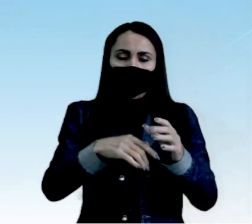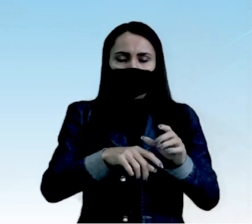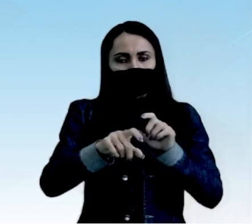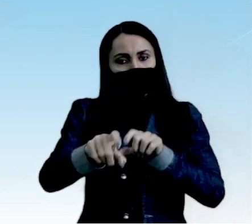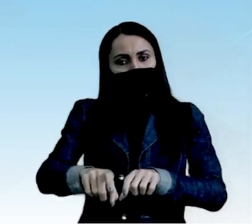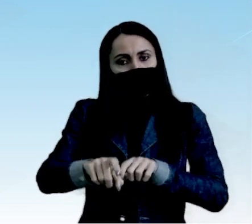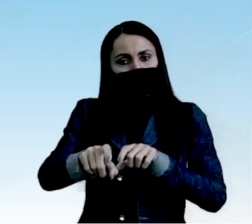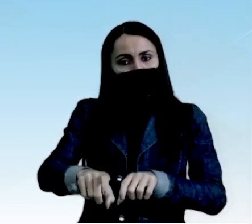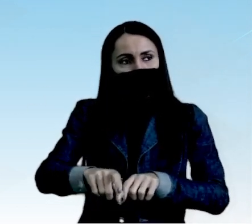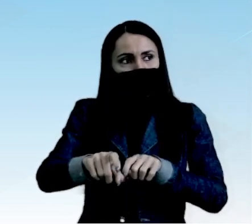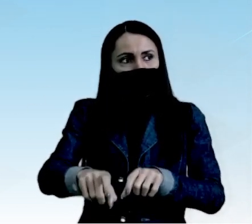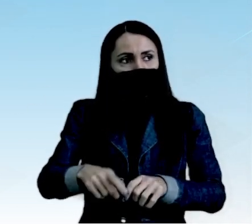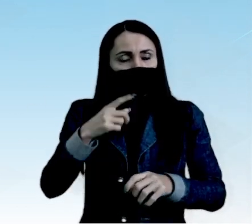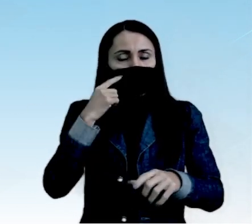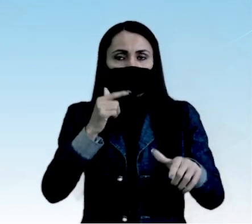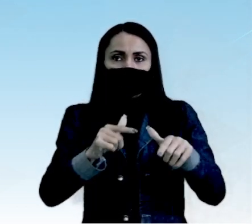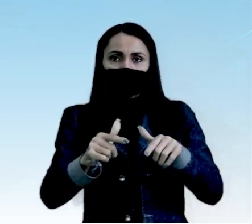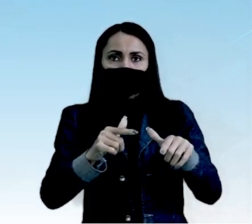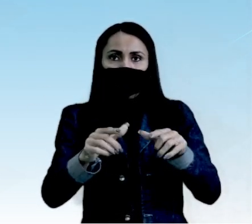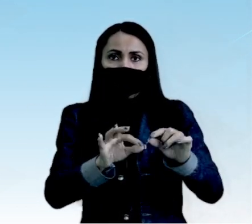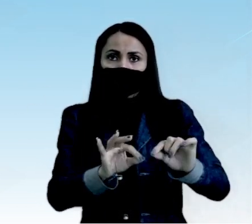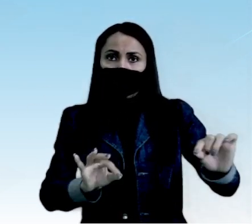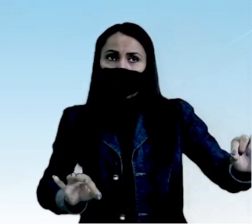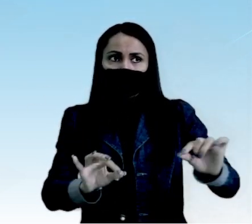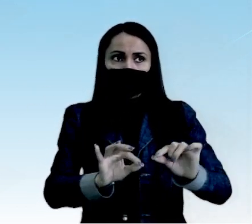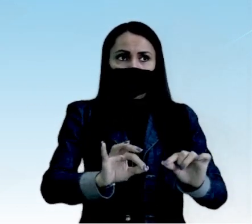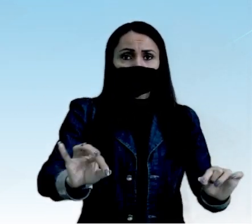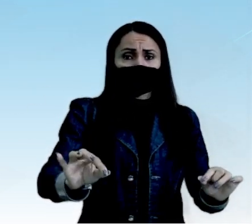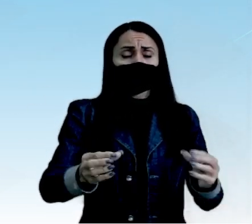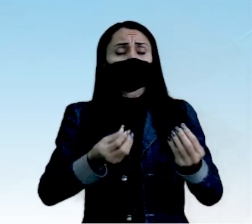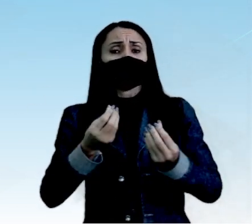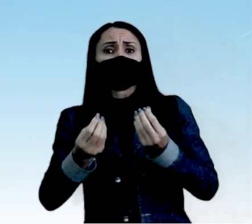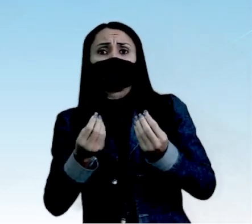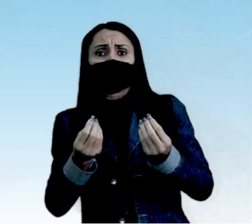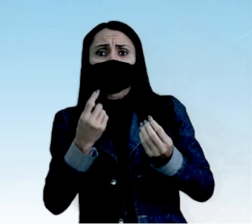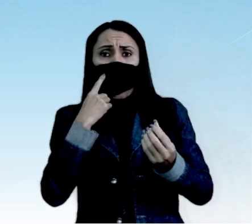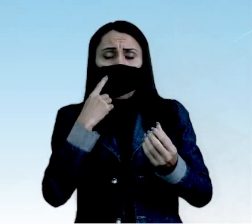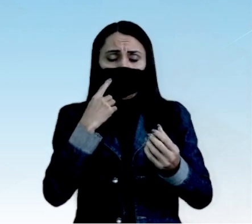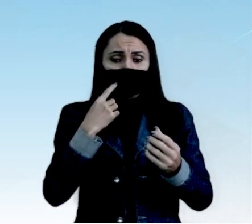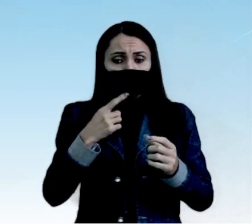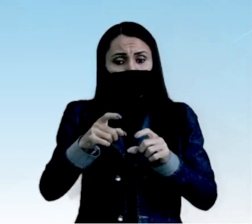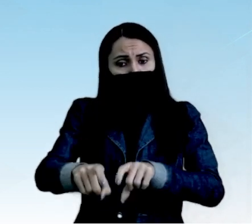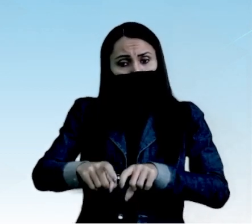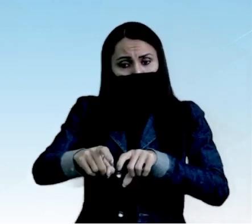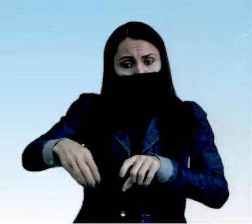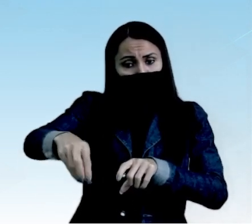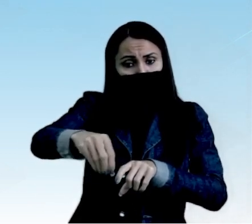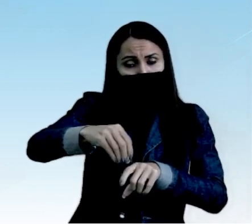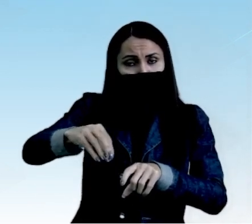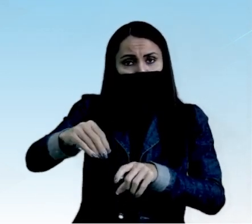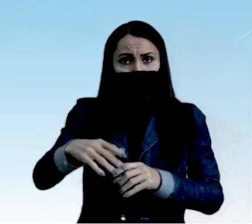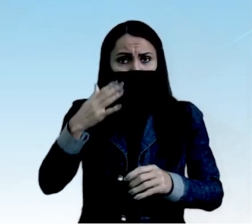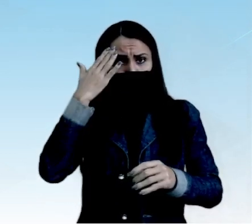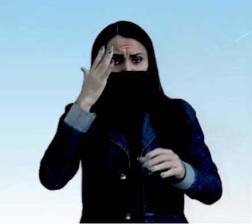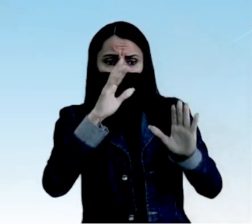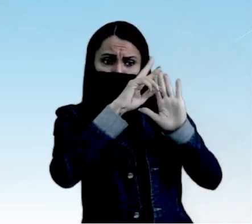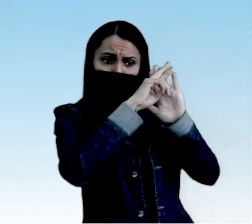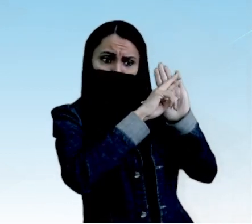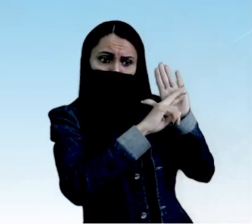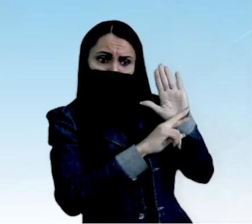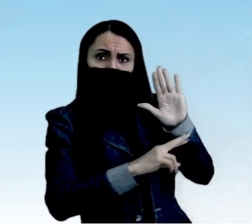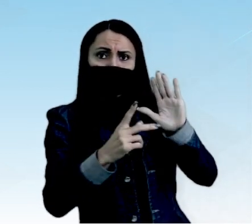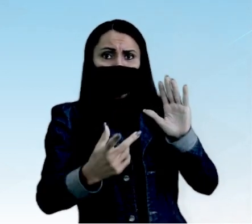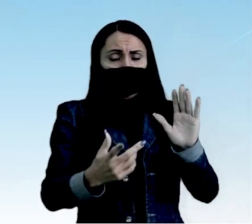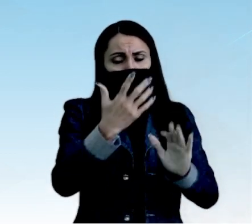ele começou a trabalhar com medições de comprimento. Como é que eu vou plantar sem saber a regra do plantio que a